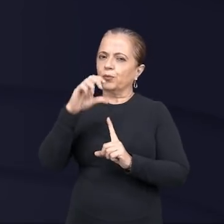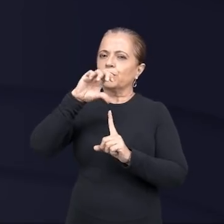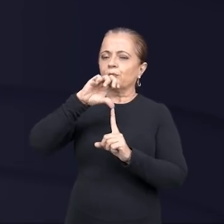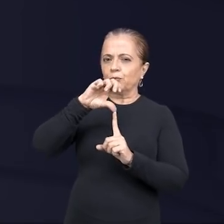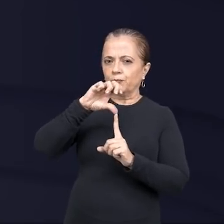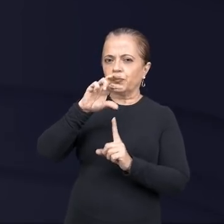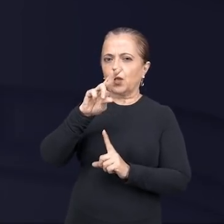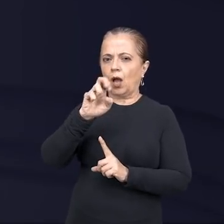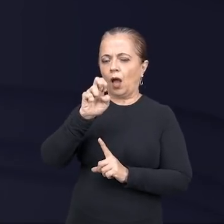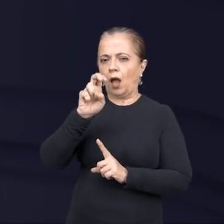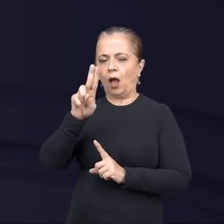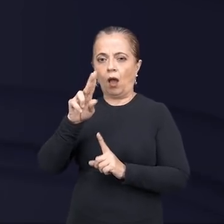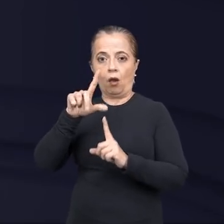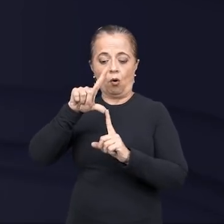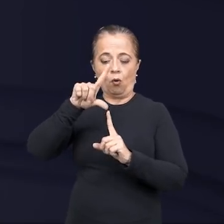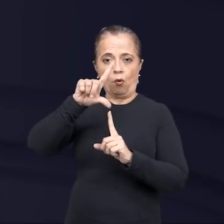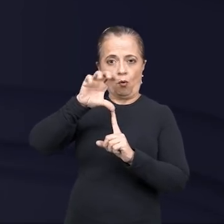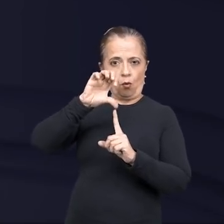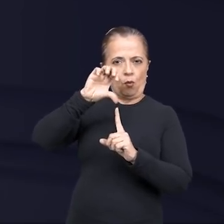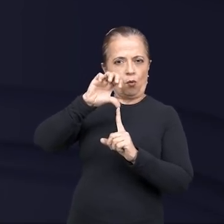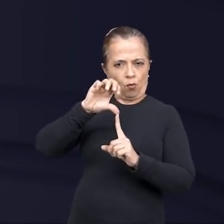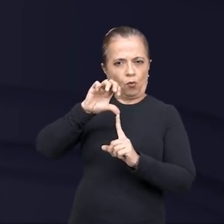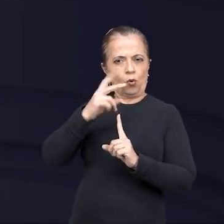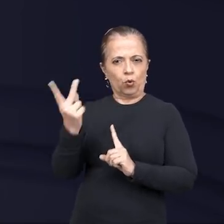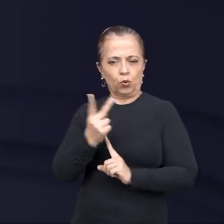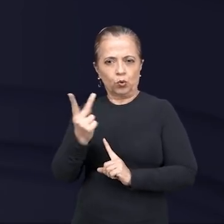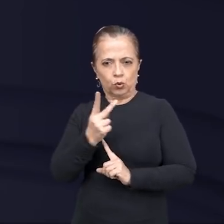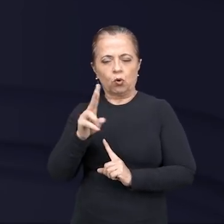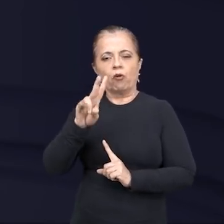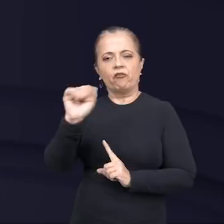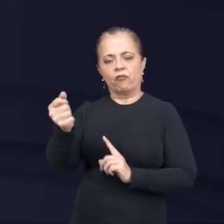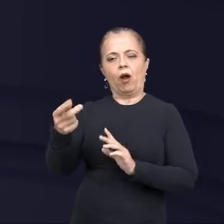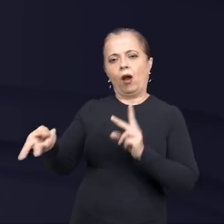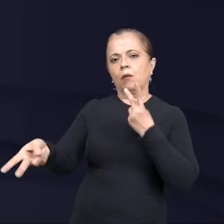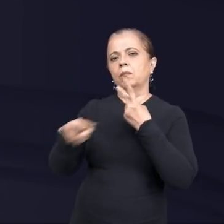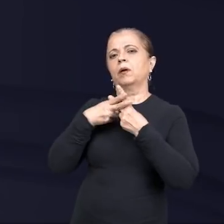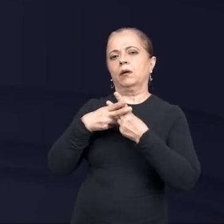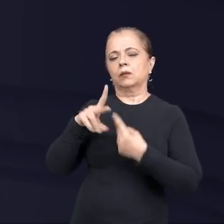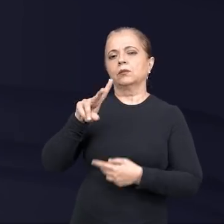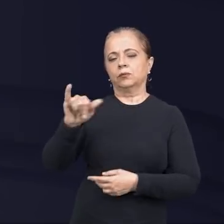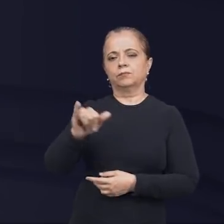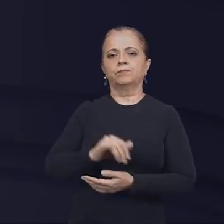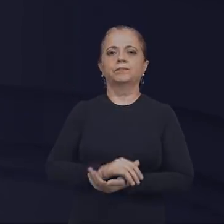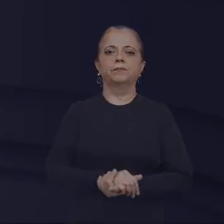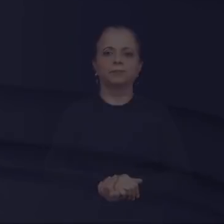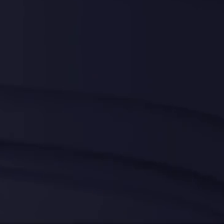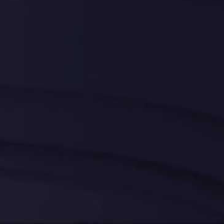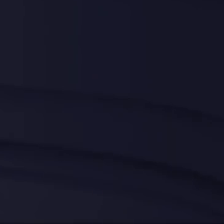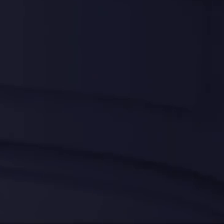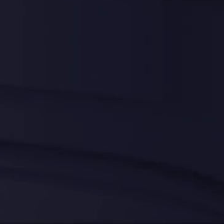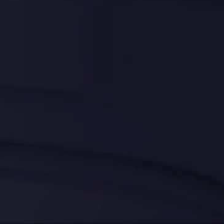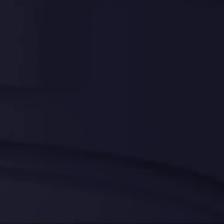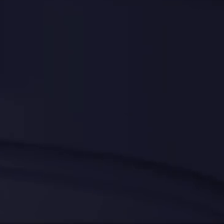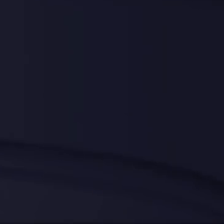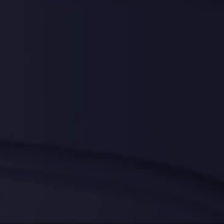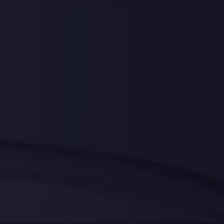qualidade e passam a ser considerados indiciados no inquérito policial.